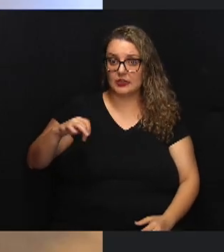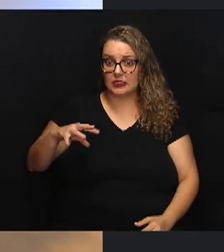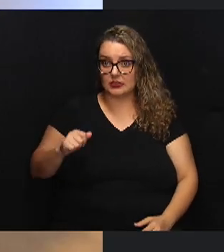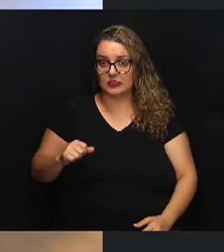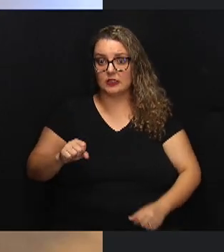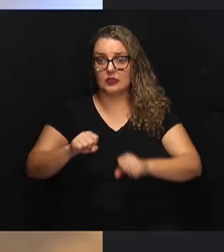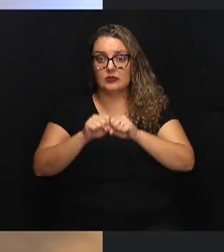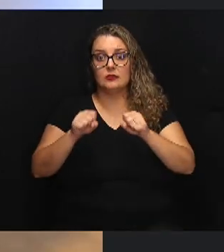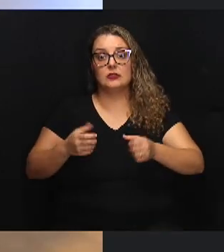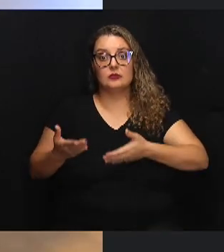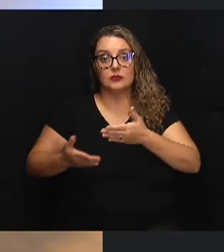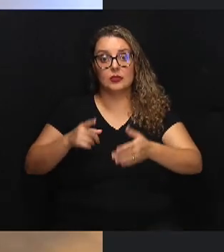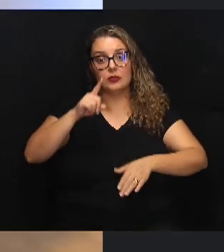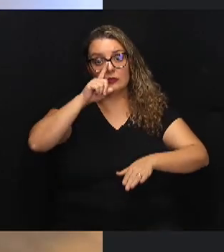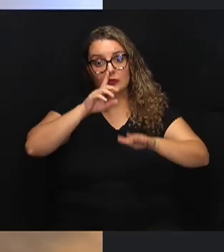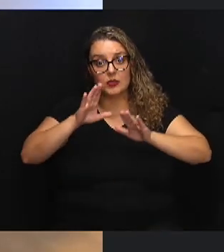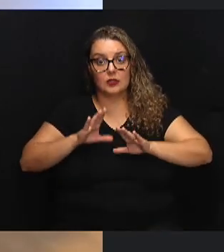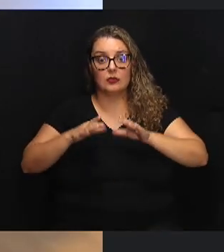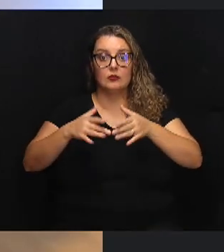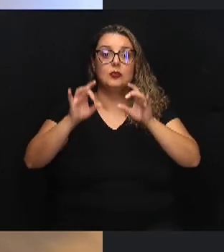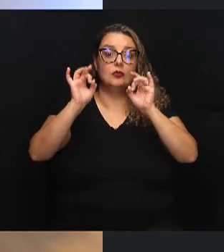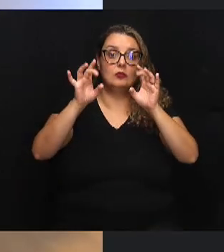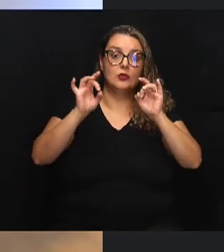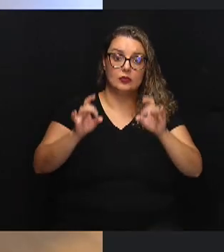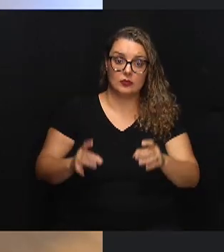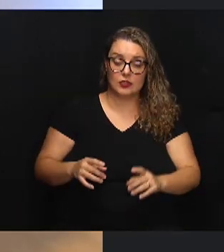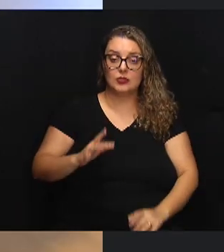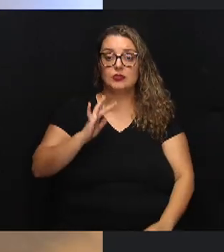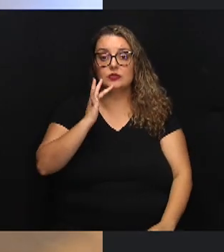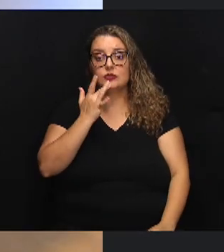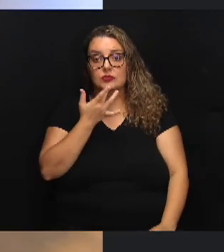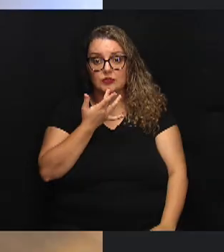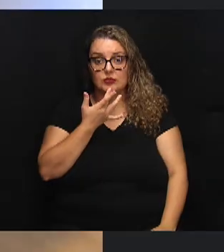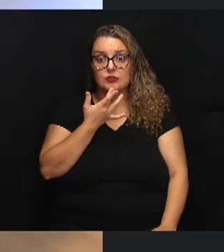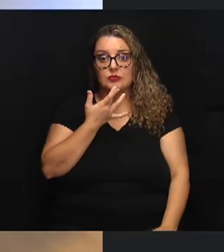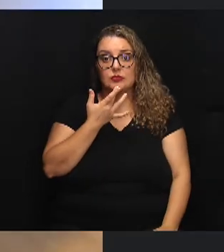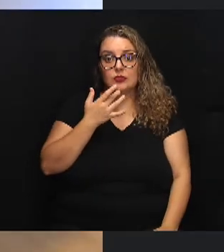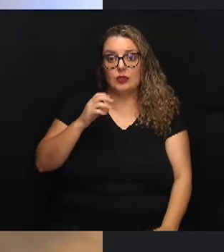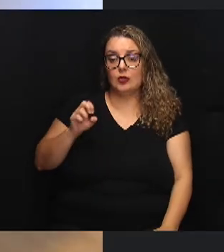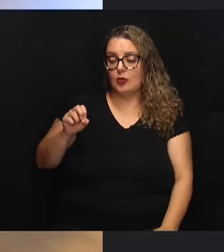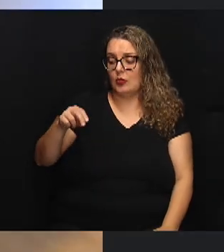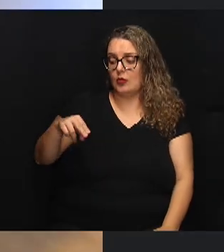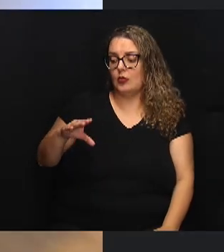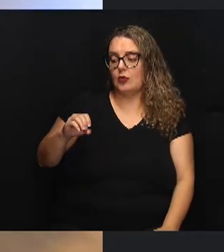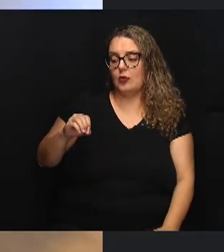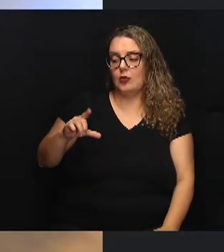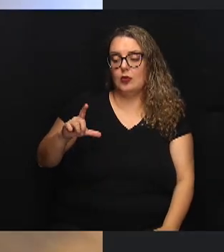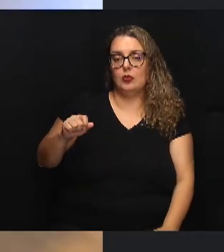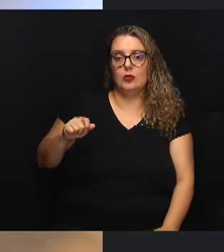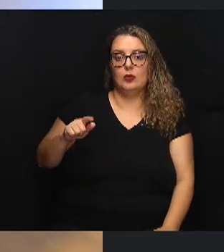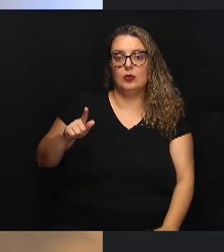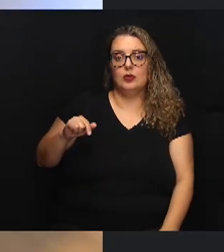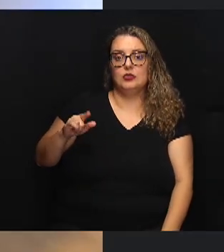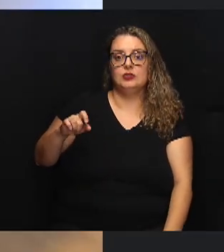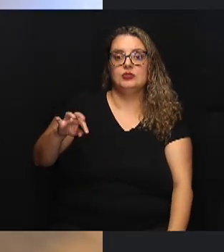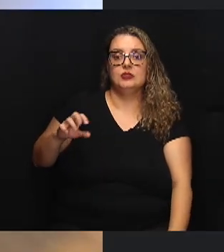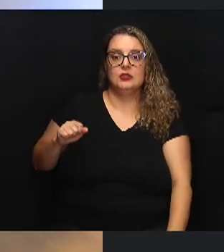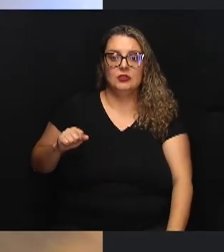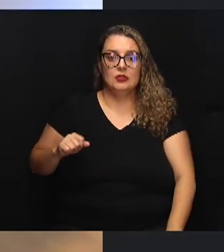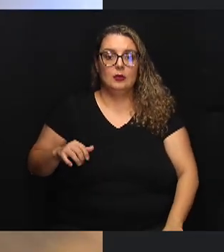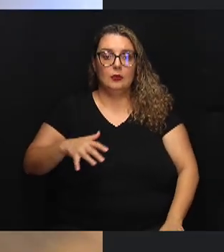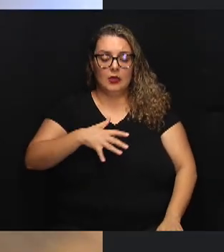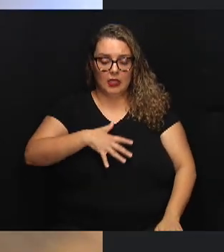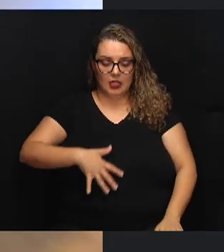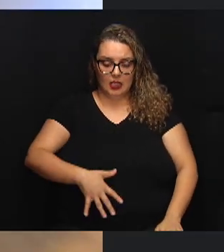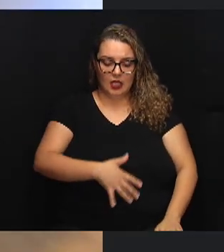muito cuidado por uma equipe especializada, de preferência por um oncologista, especialista em tumores gastrointestinais, uma equipe